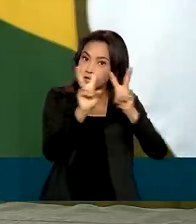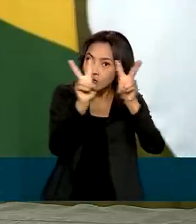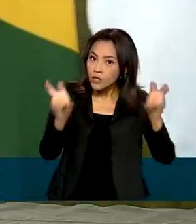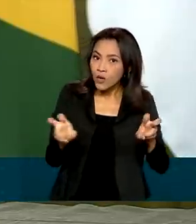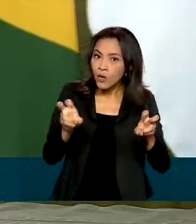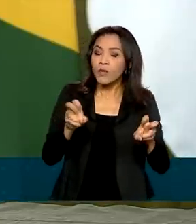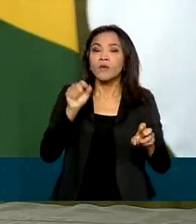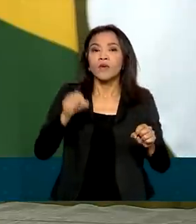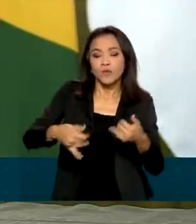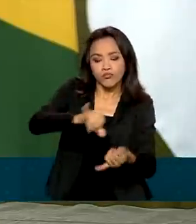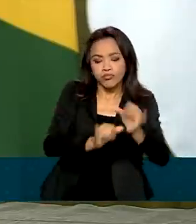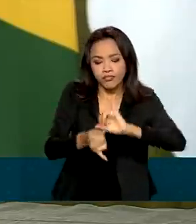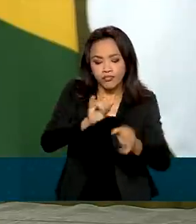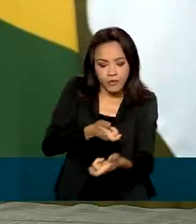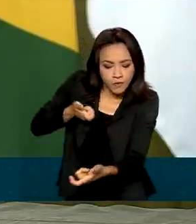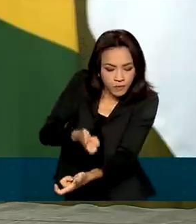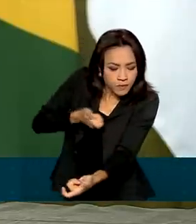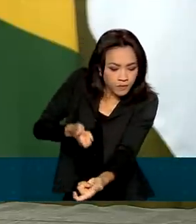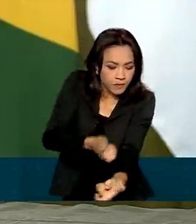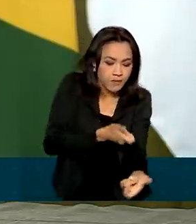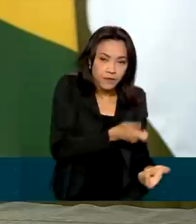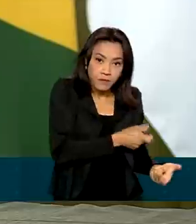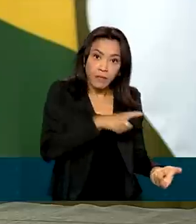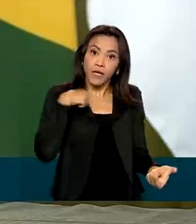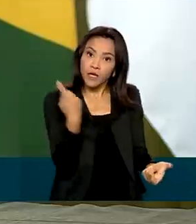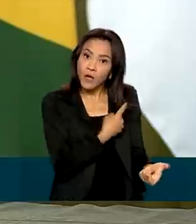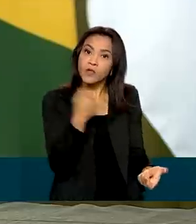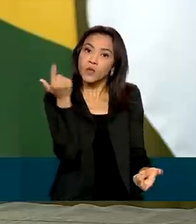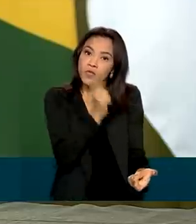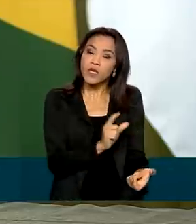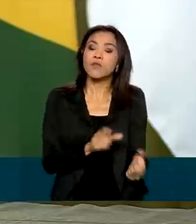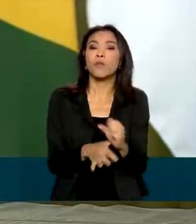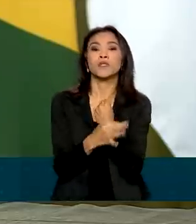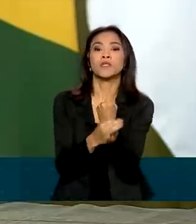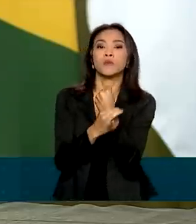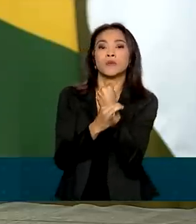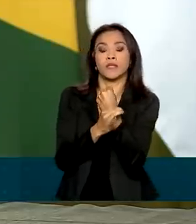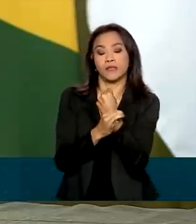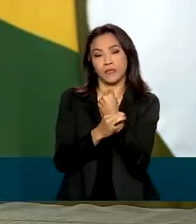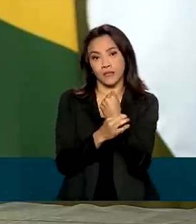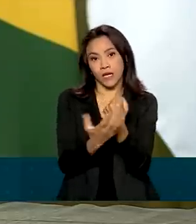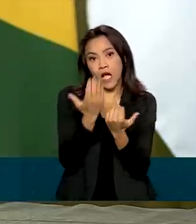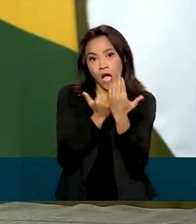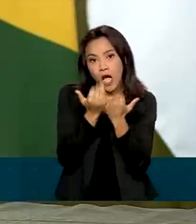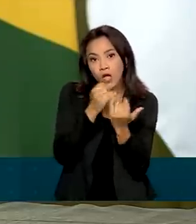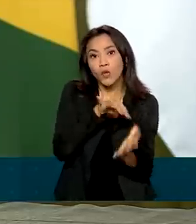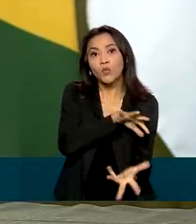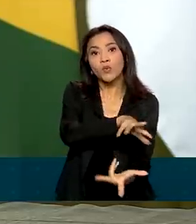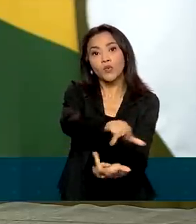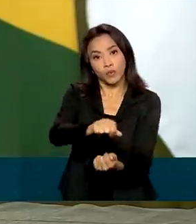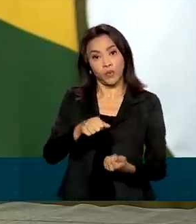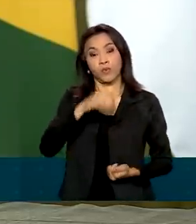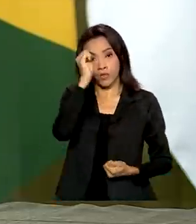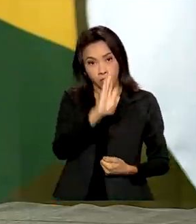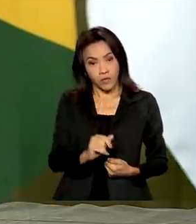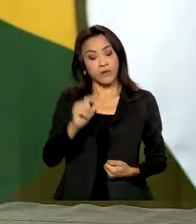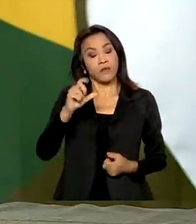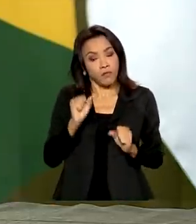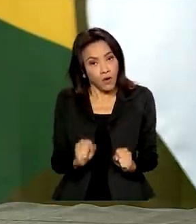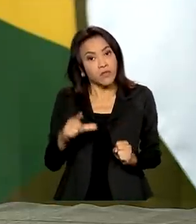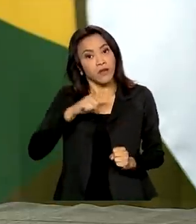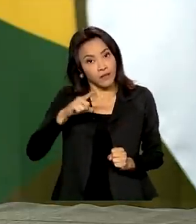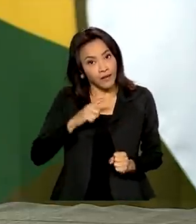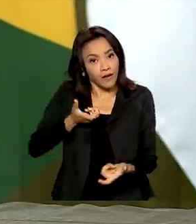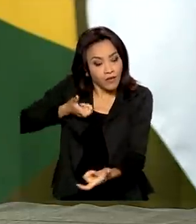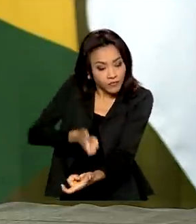de maneira que, para que nós possamos contribuir para a segurança alimentar no mundo, o Brasil possa ter os insumos que necessita para que o